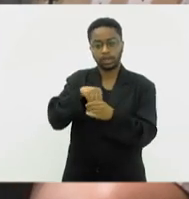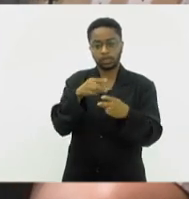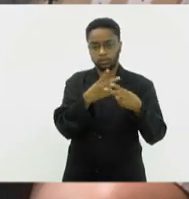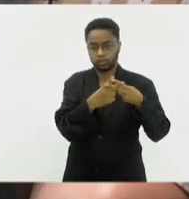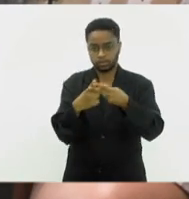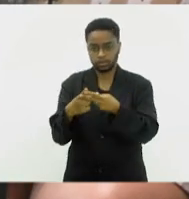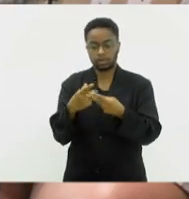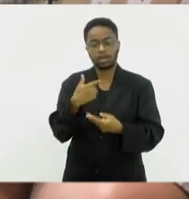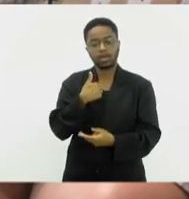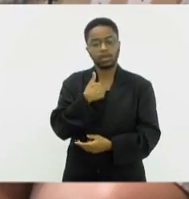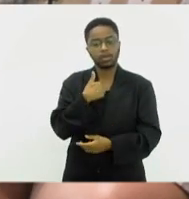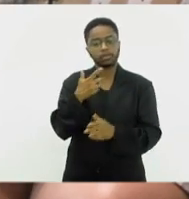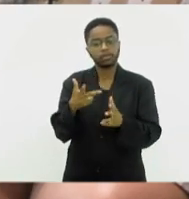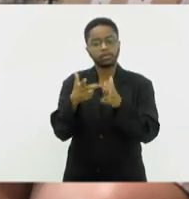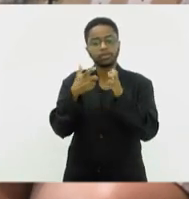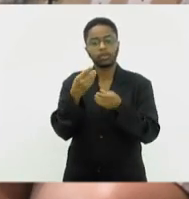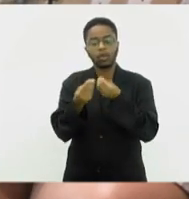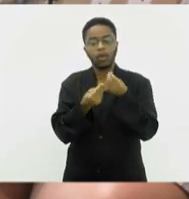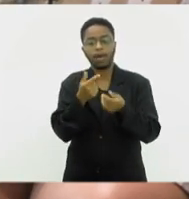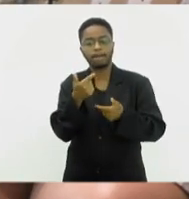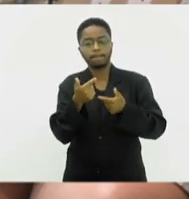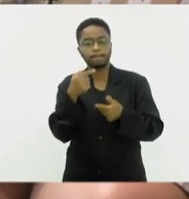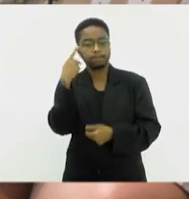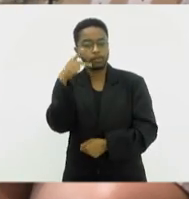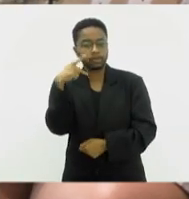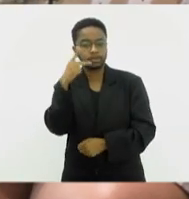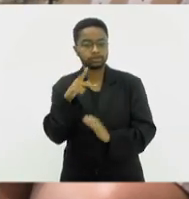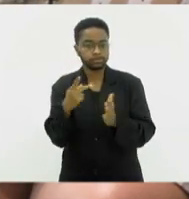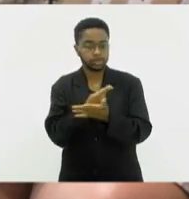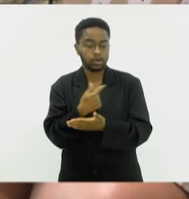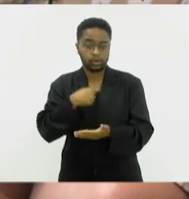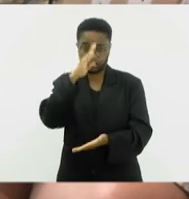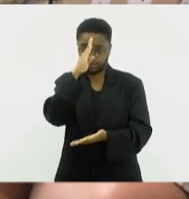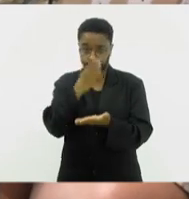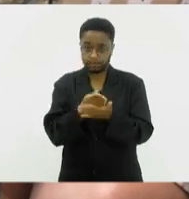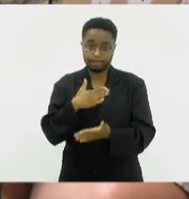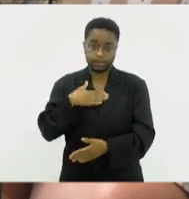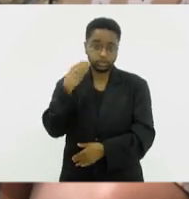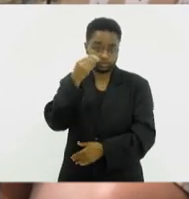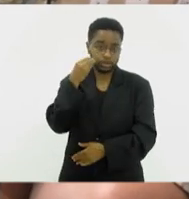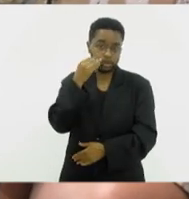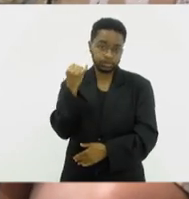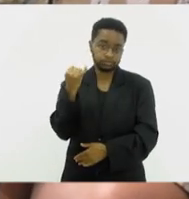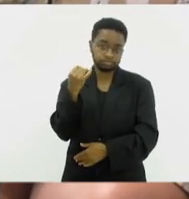ser colocadas, eu creio que a minha experiência ela pode ser de grande valia.